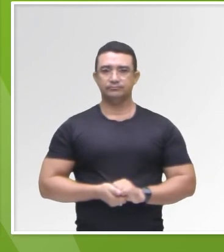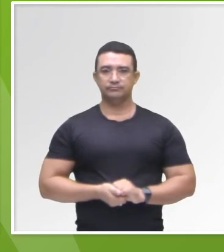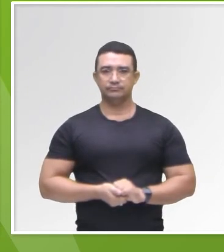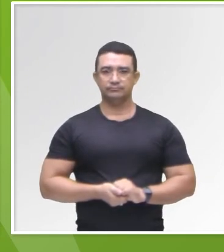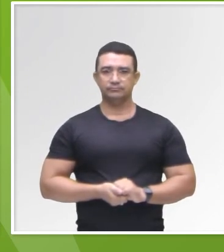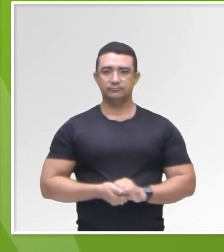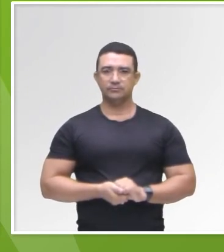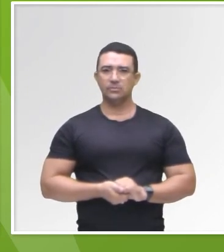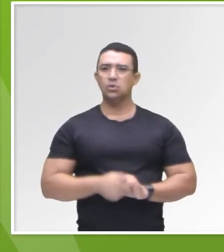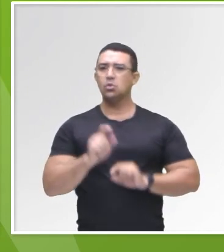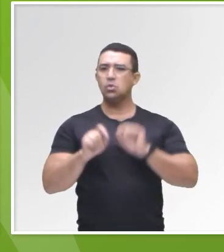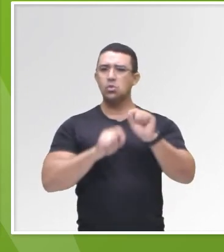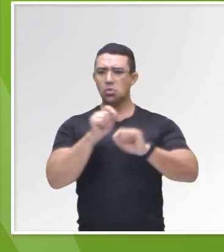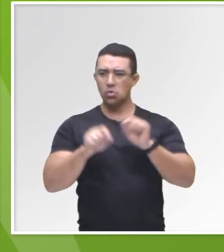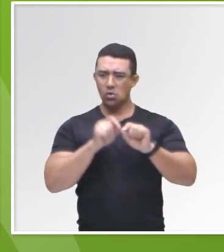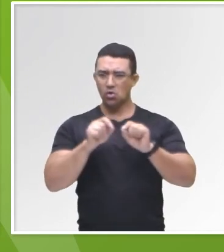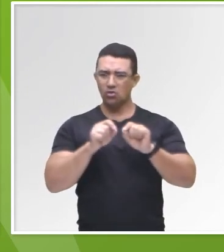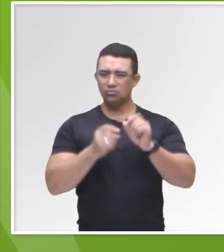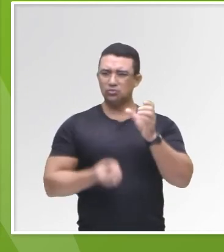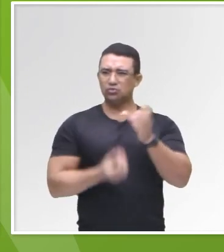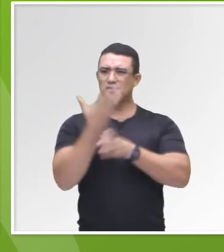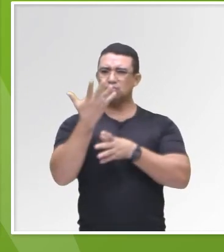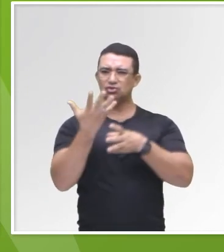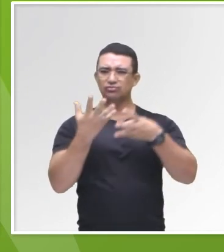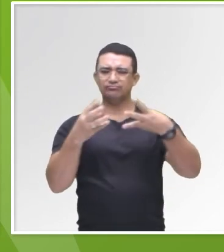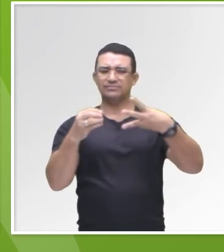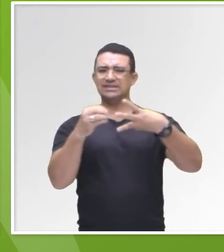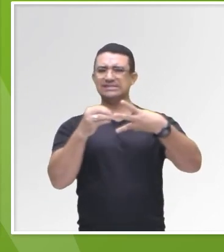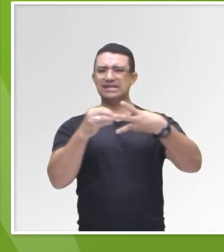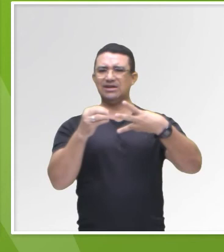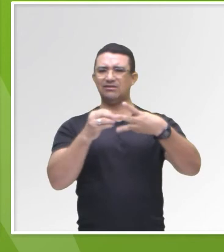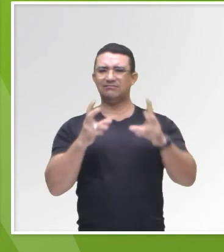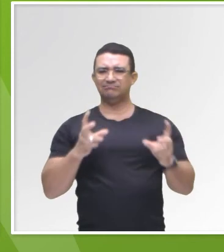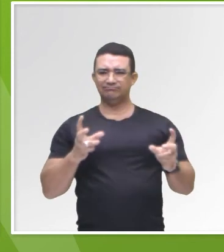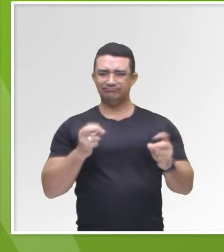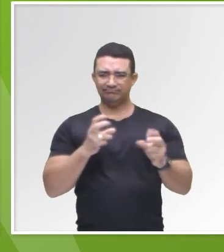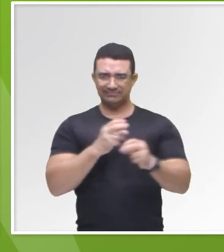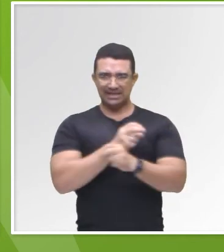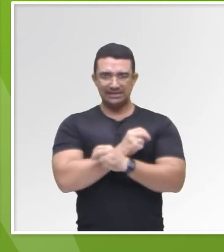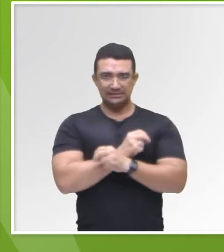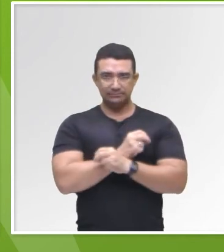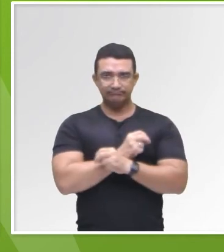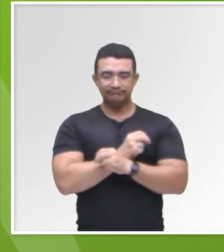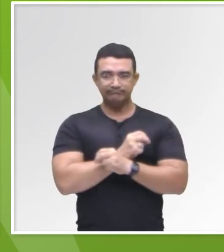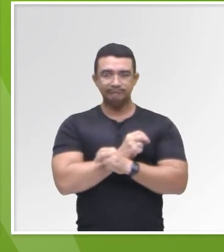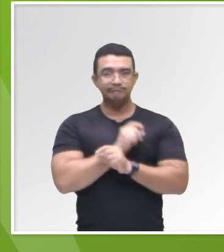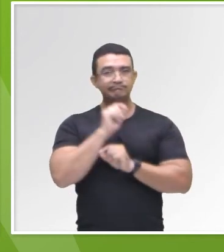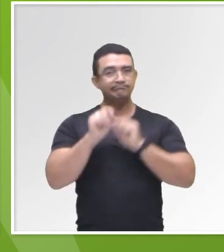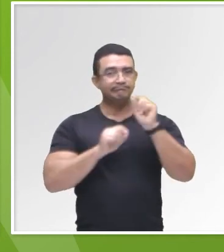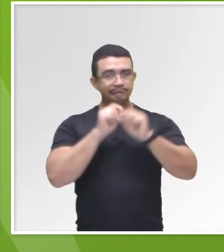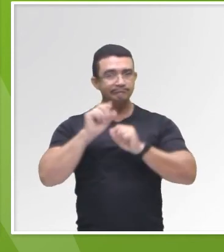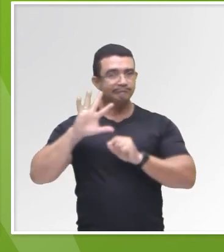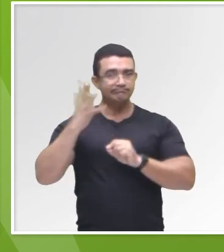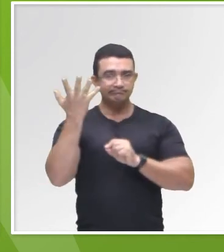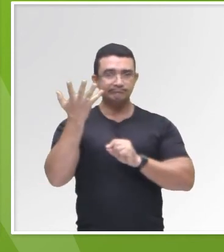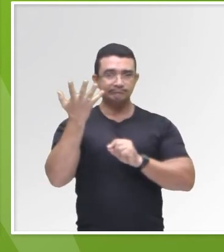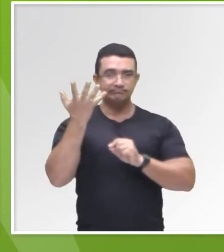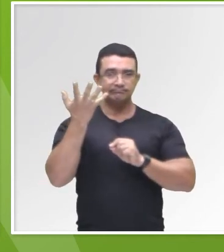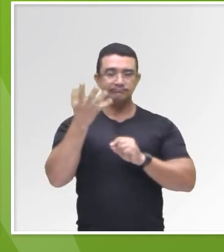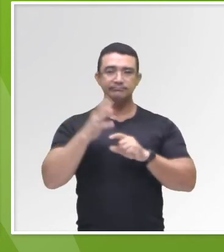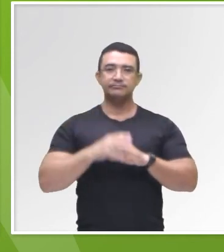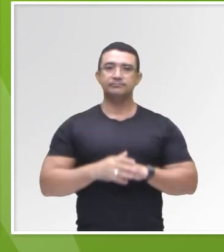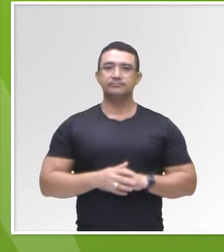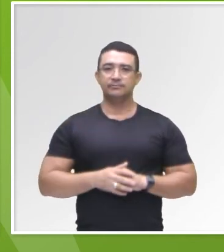A origem das células cancerosas está associada a anomalias na regulação do ciclo celular, que